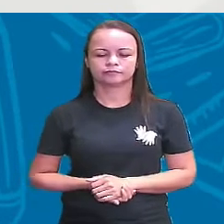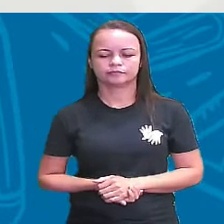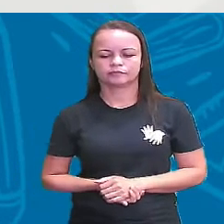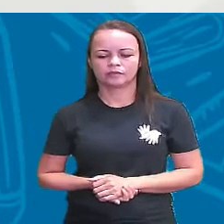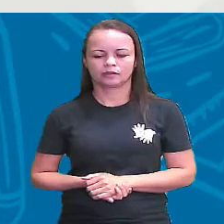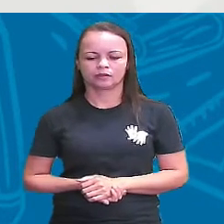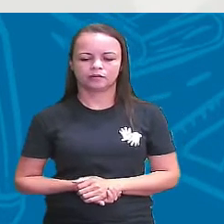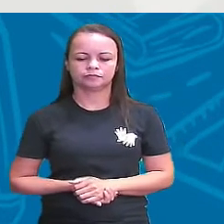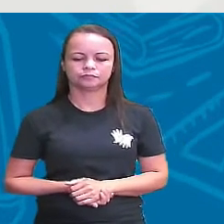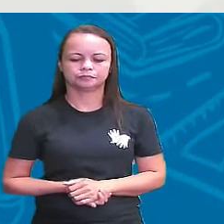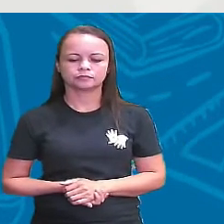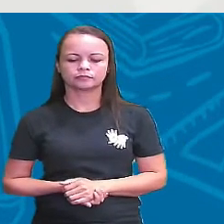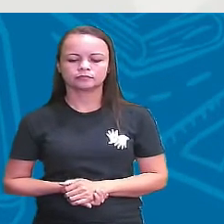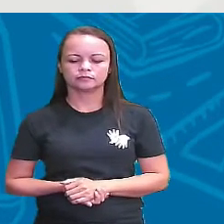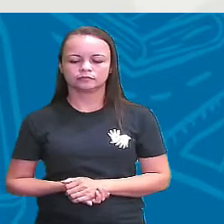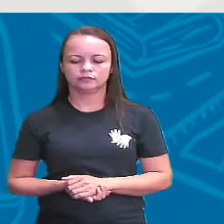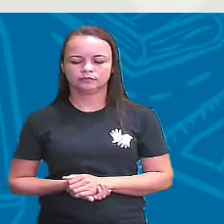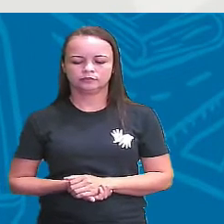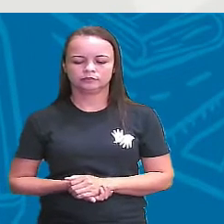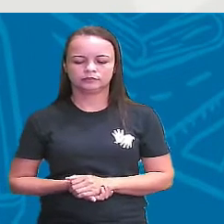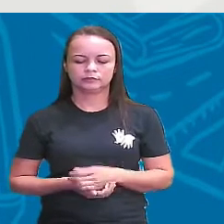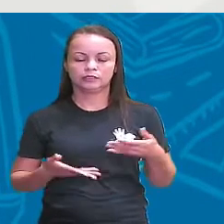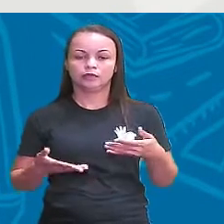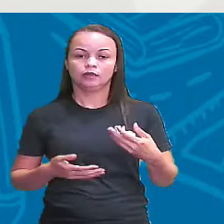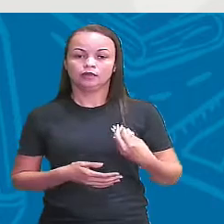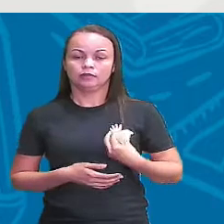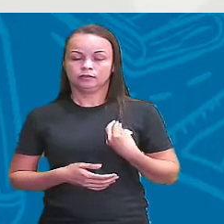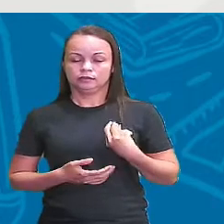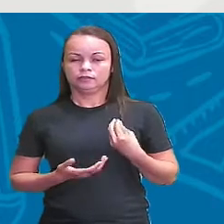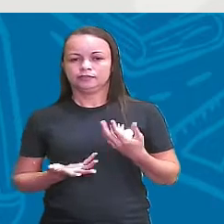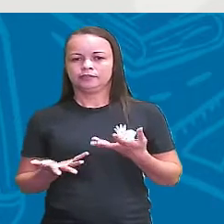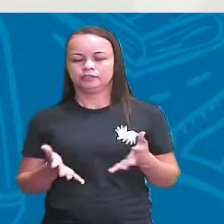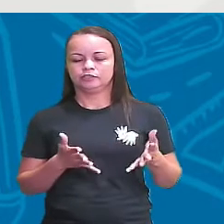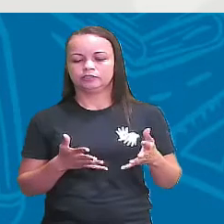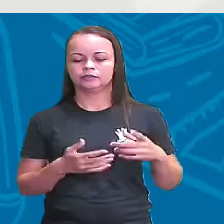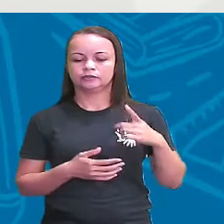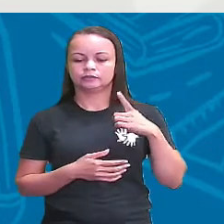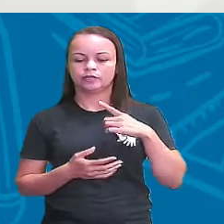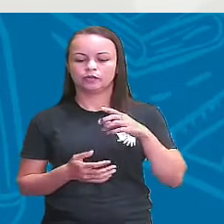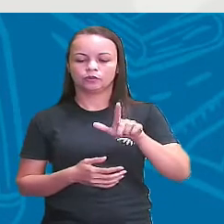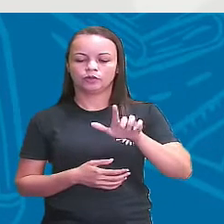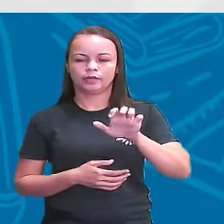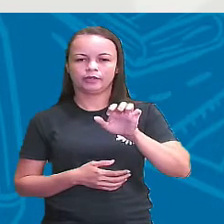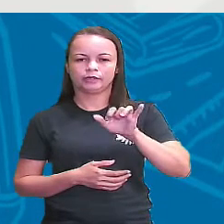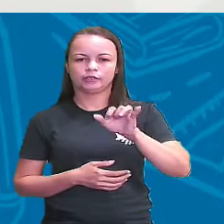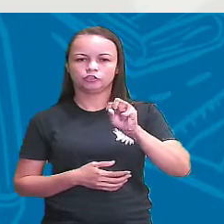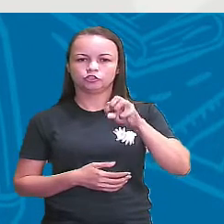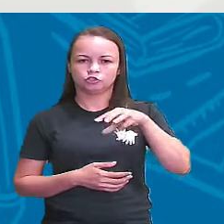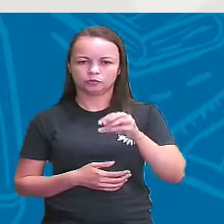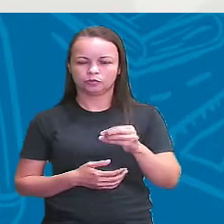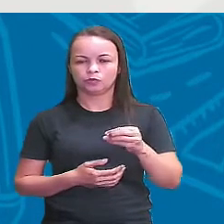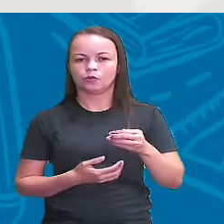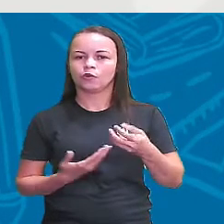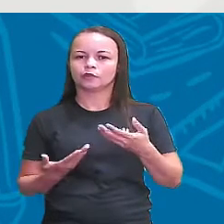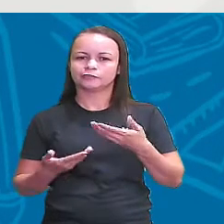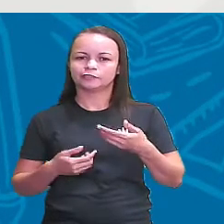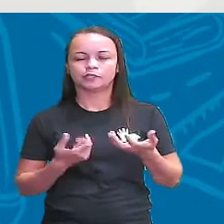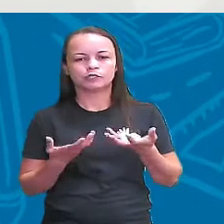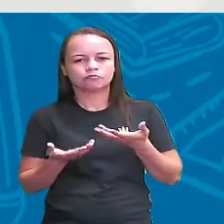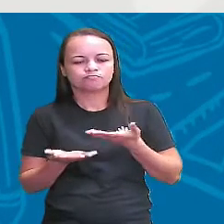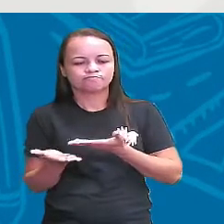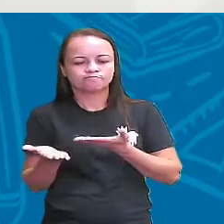E agora, gente, existe ainda o chamado leísmo de cortesia,